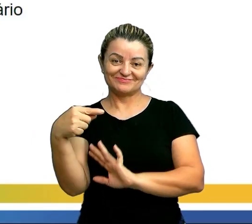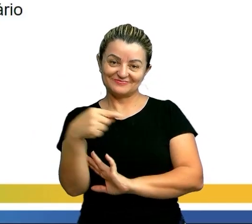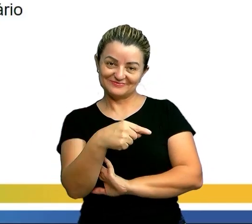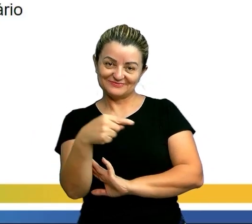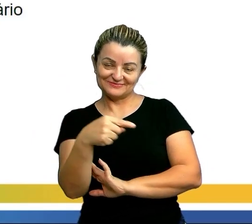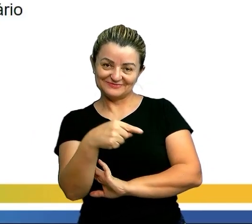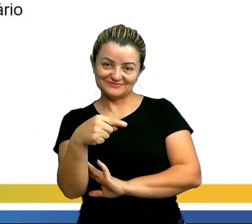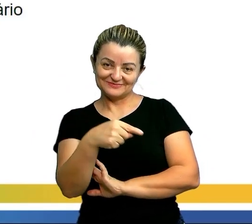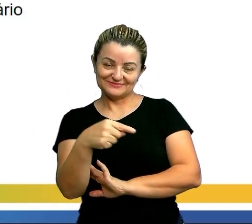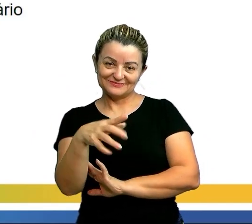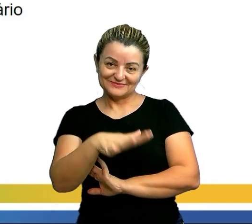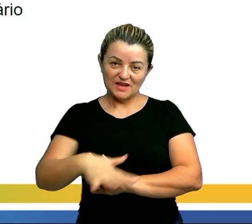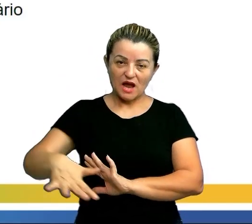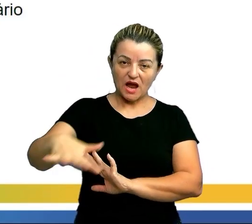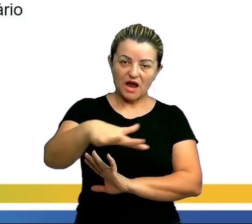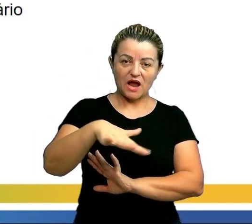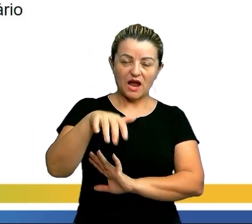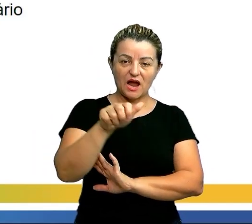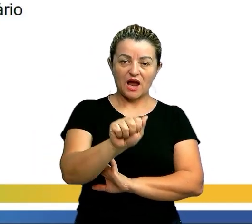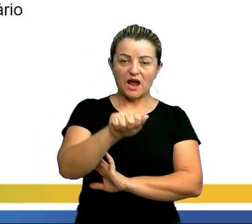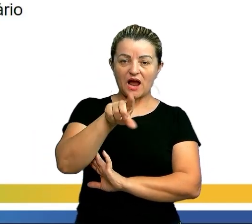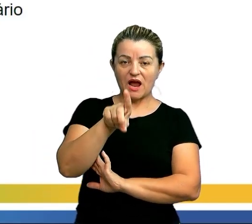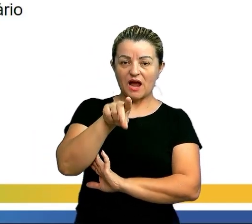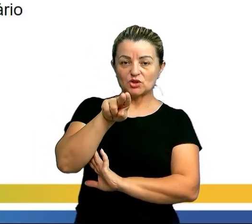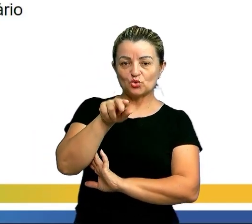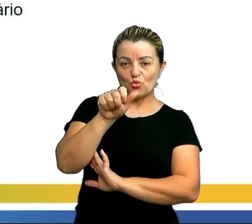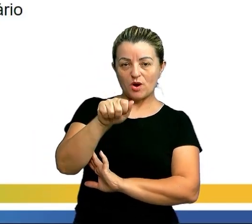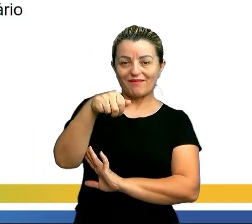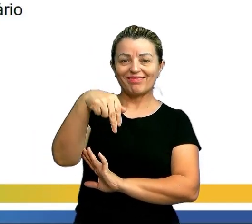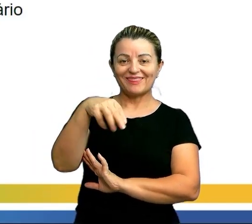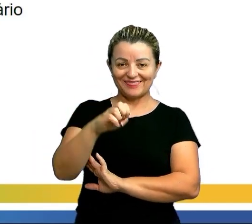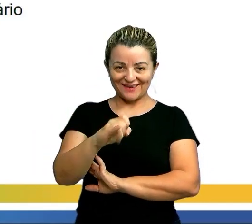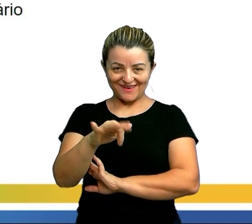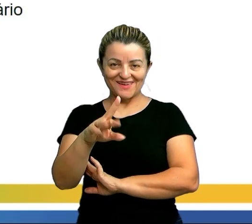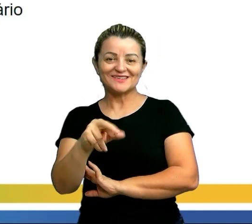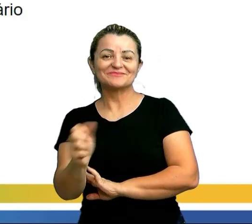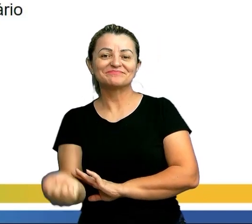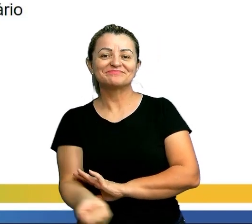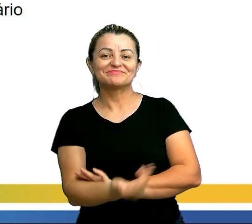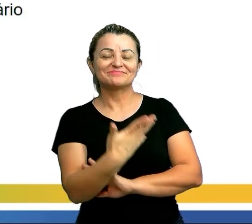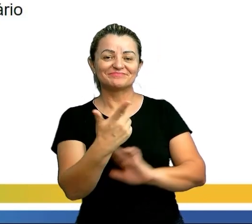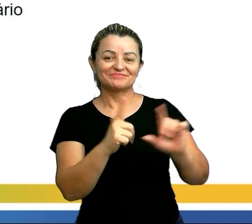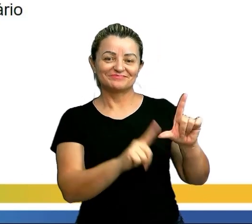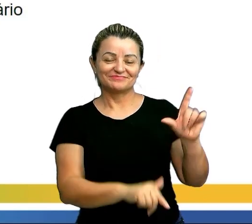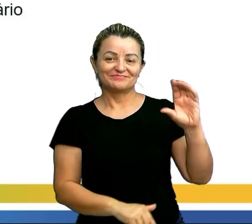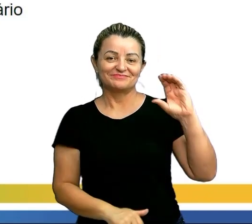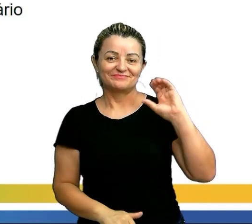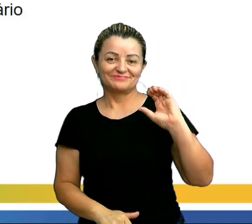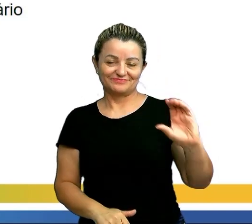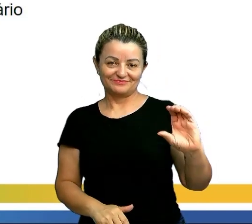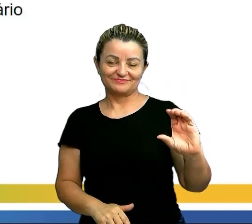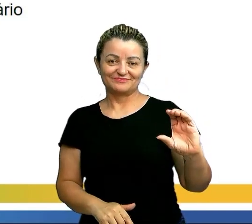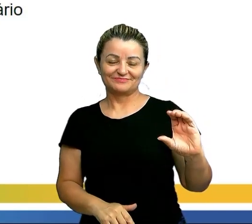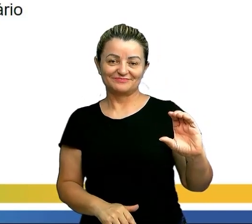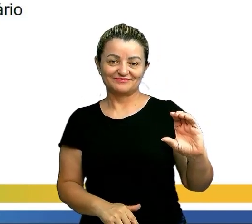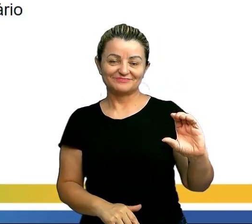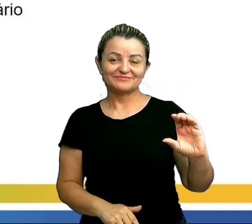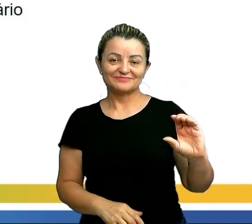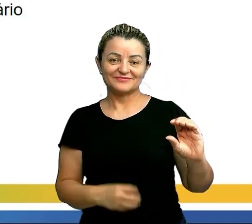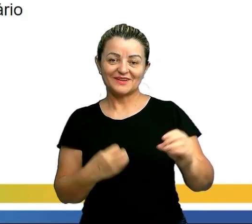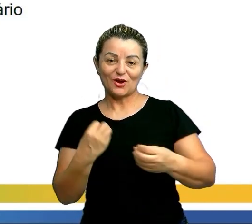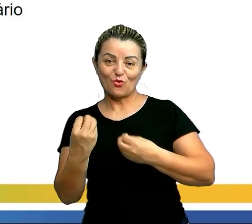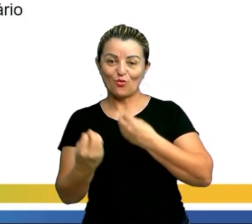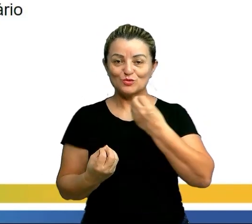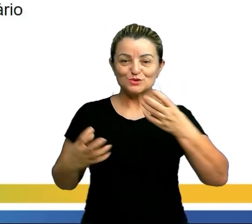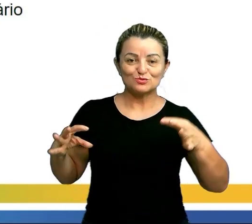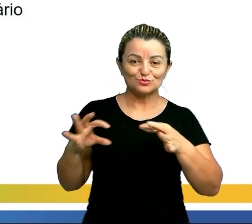essa, que nos leva à nossa letra C. A característica do Mercosul é o funcionamento de uma